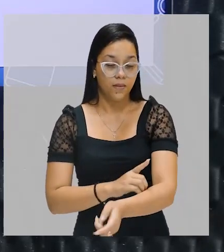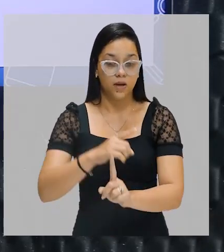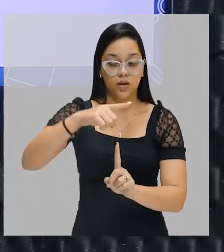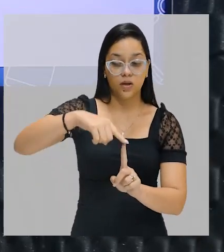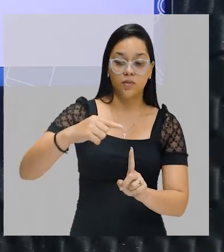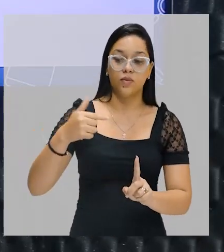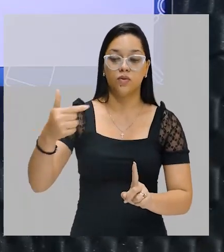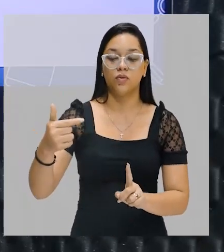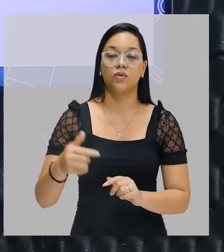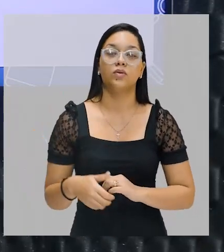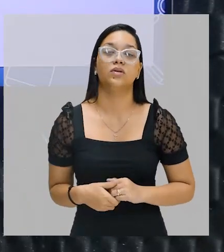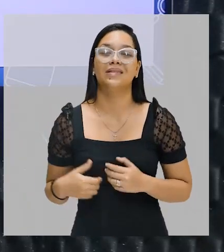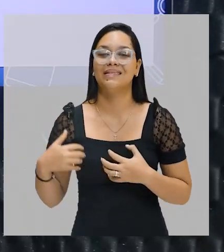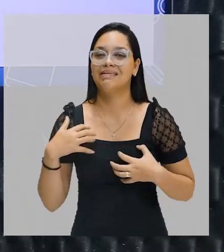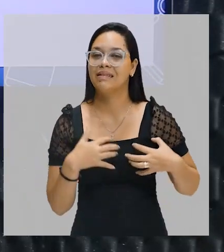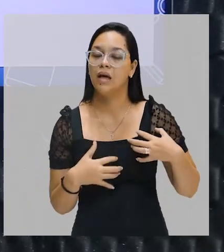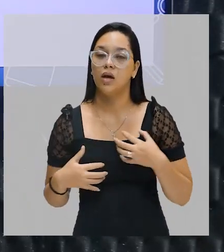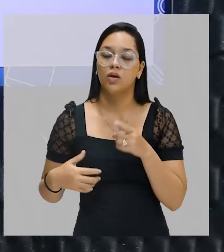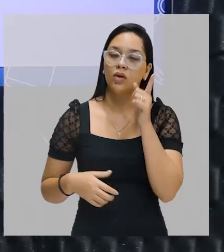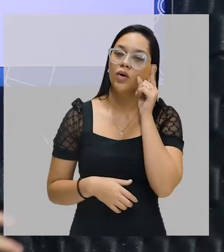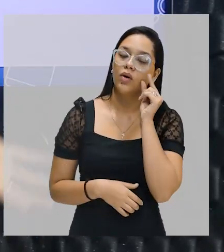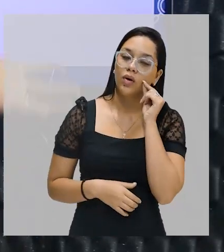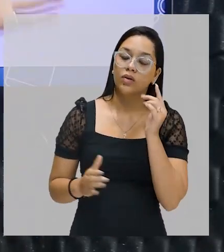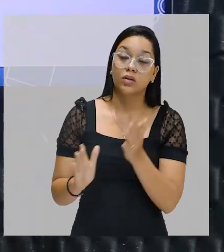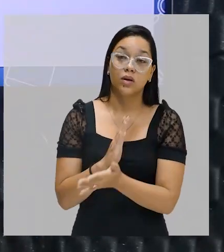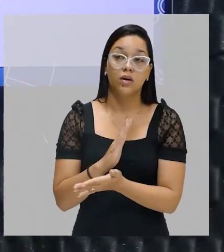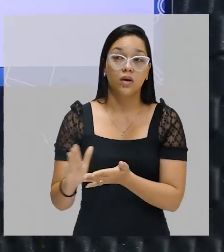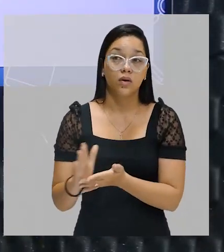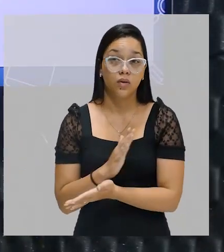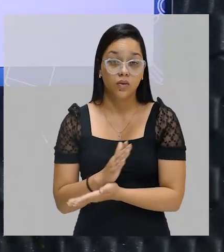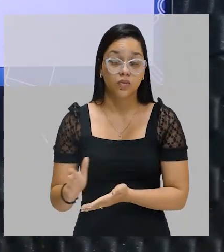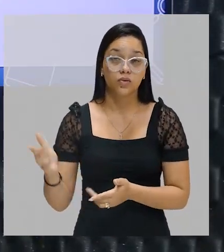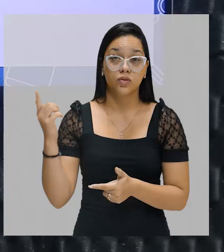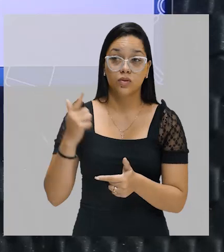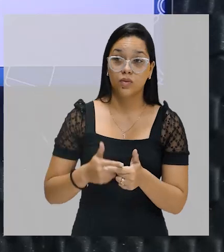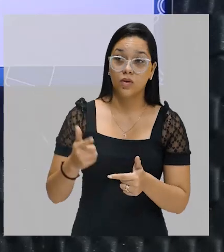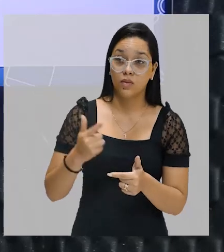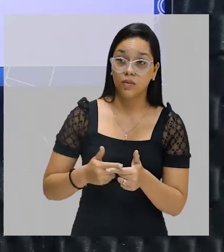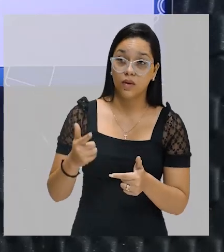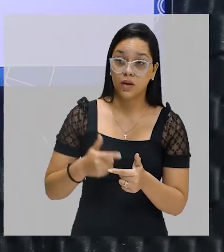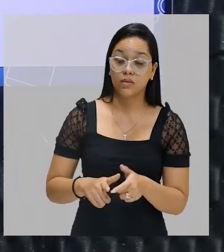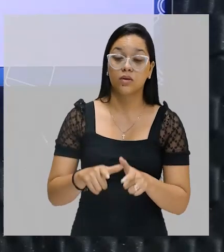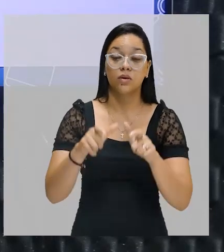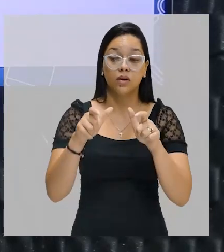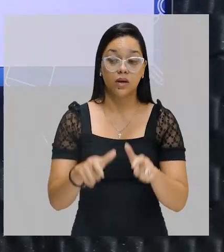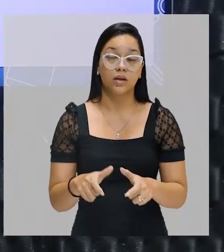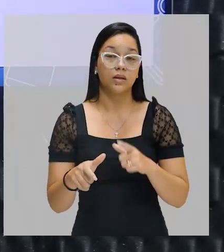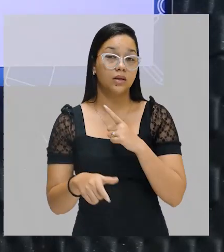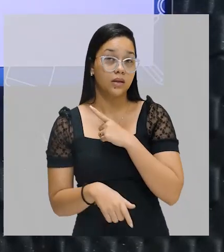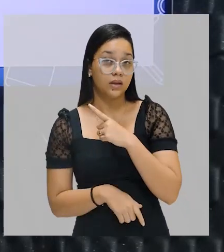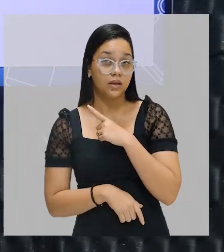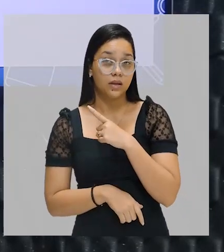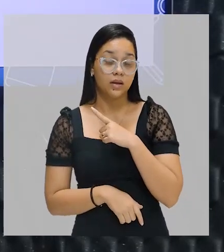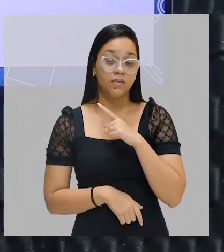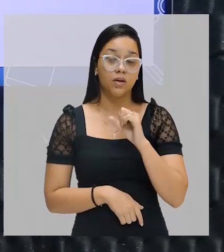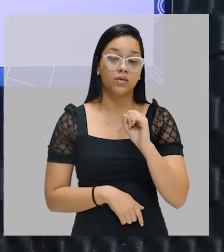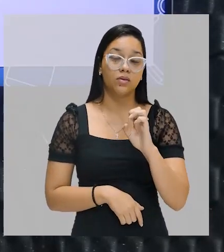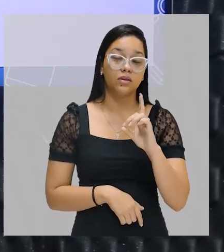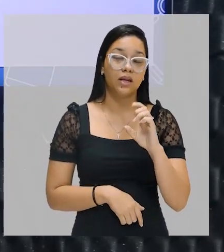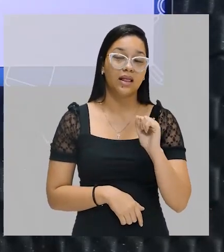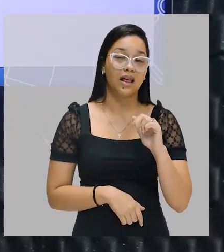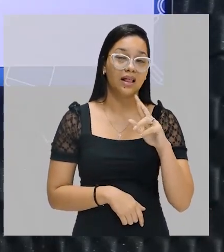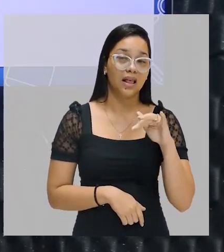2, distúrbios do sono. Esses são alguns dos problemas que são ocasionados pelo